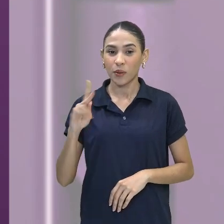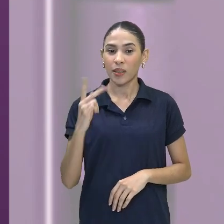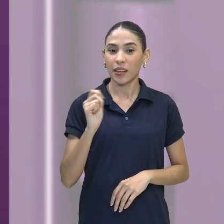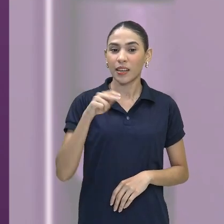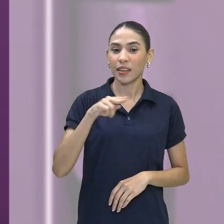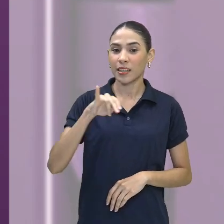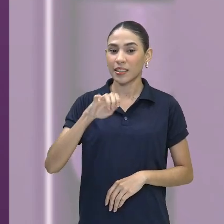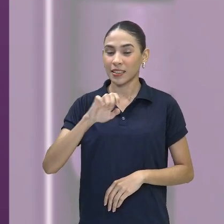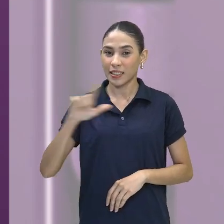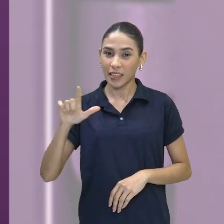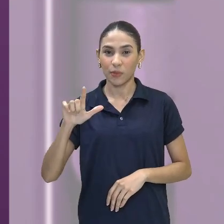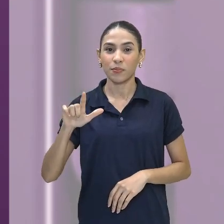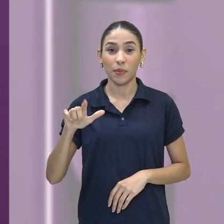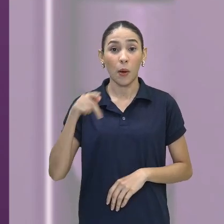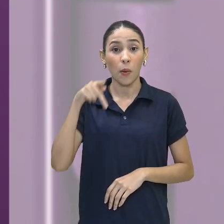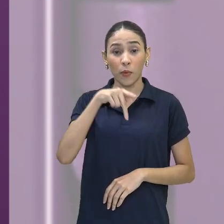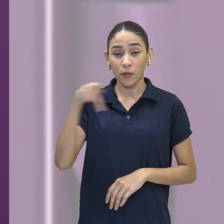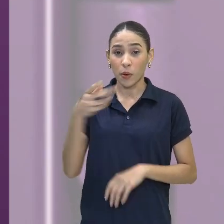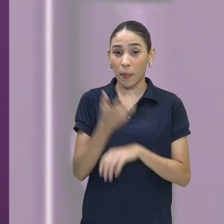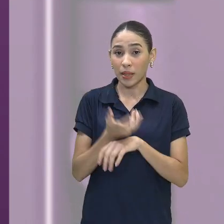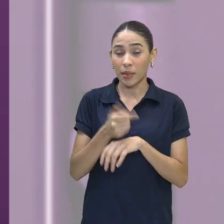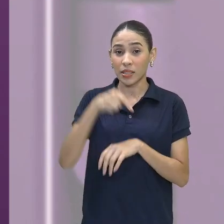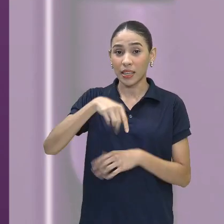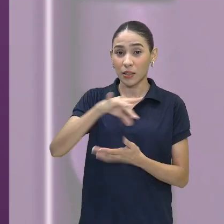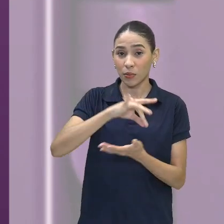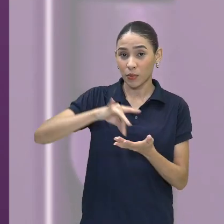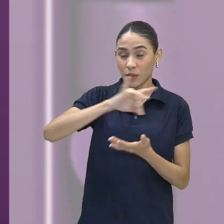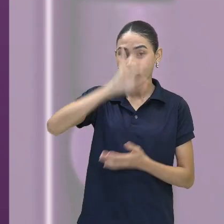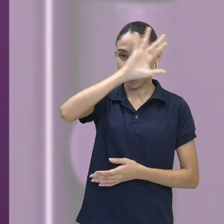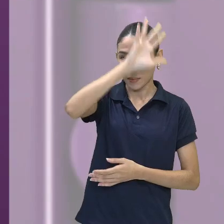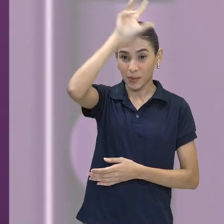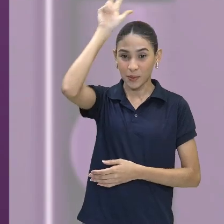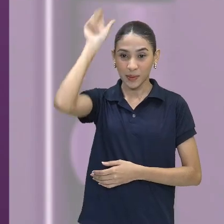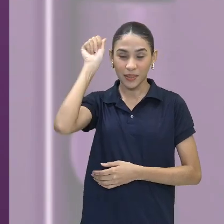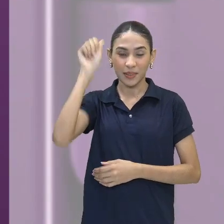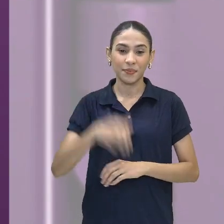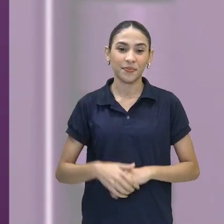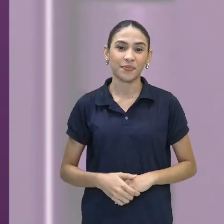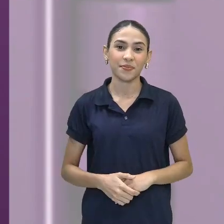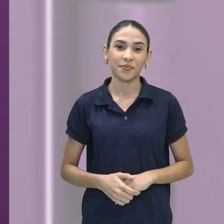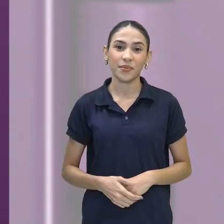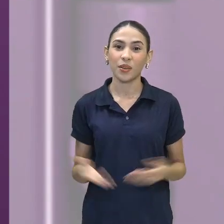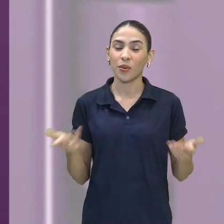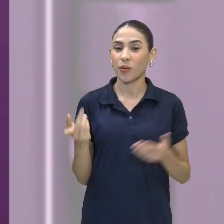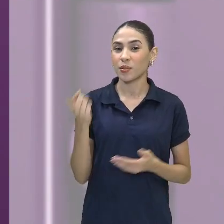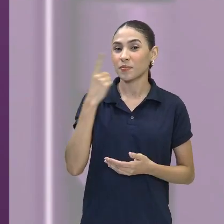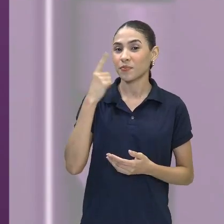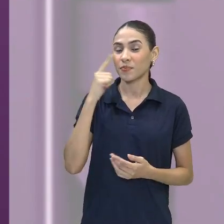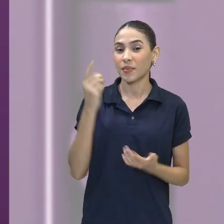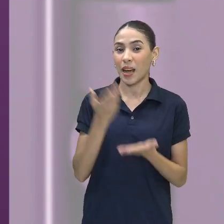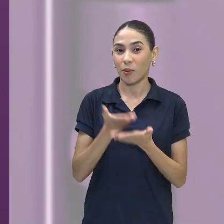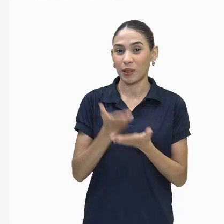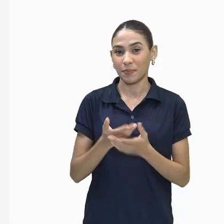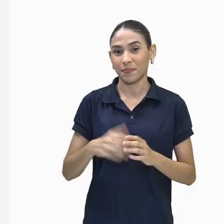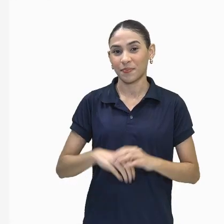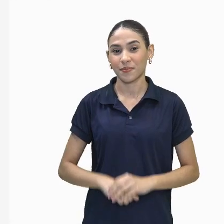Santos, professor de matemática aqui do Centro de Mídias de Educação do Amazonas, e vamos ver o que temos para a nossa